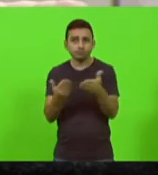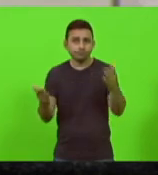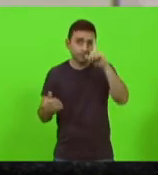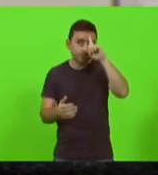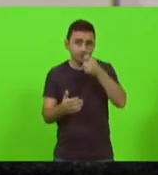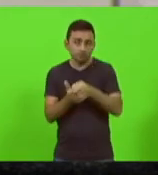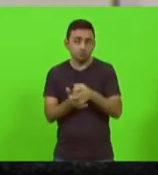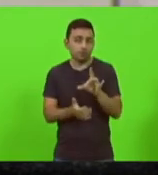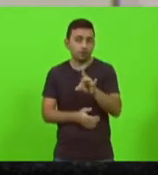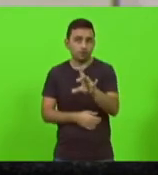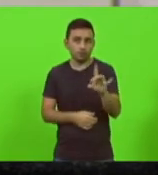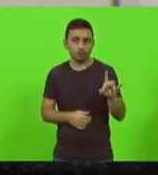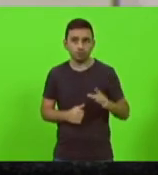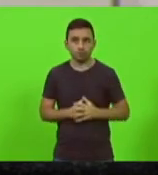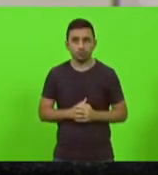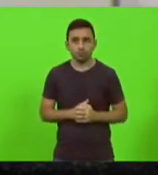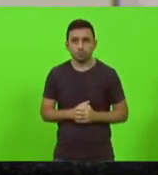um